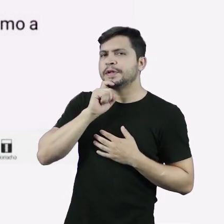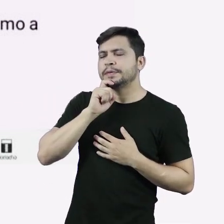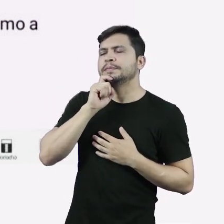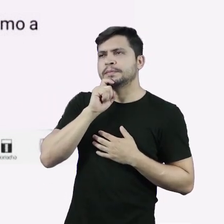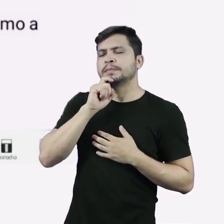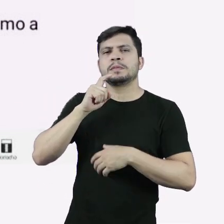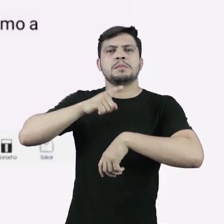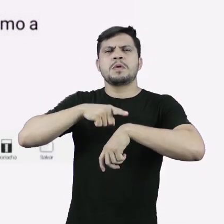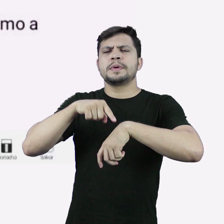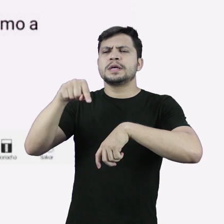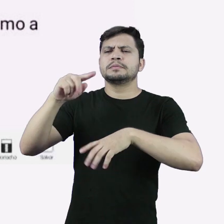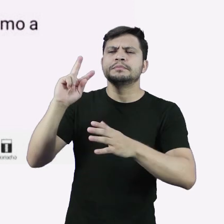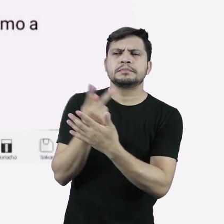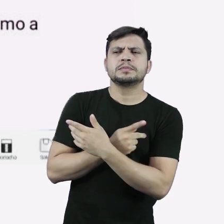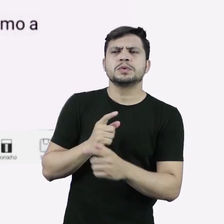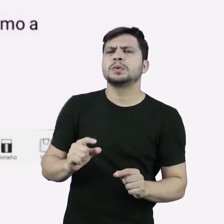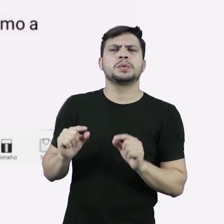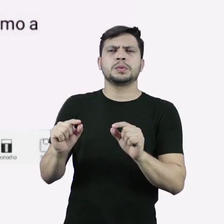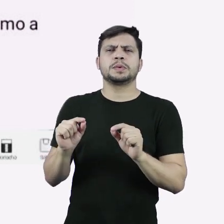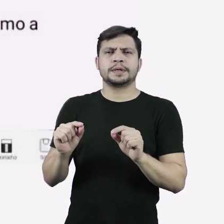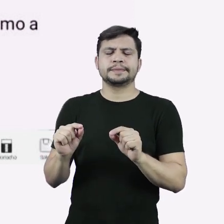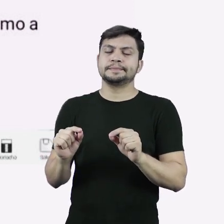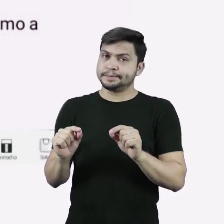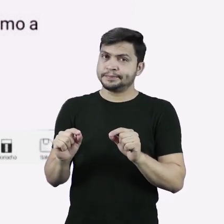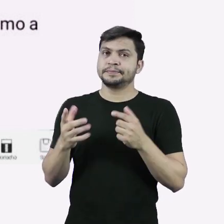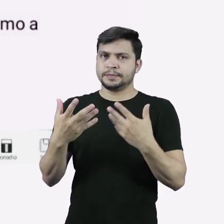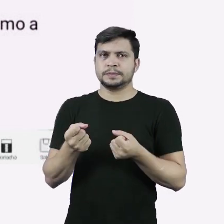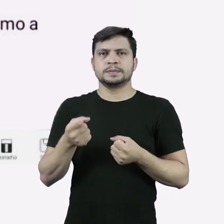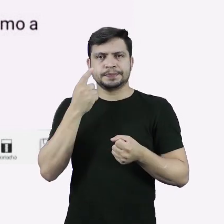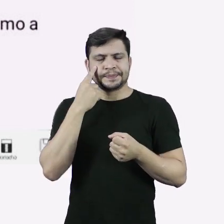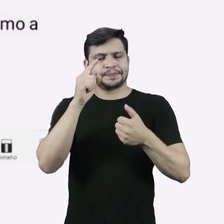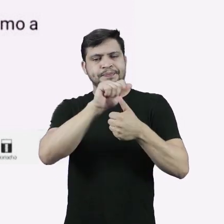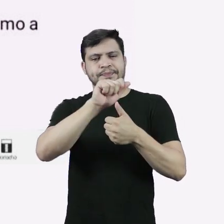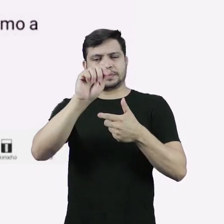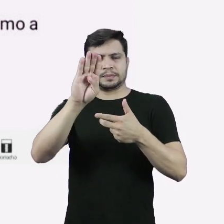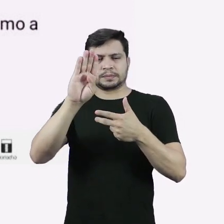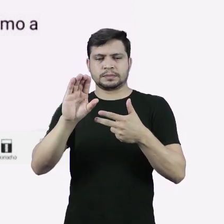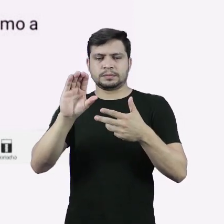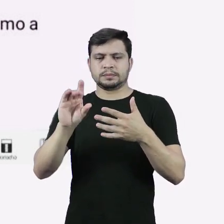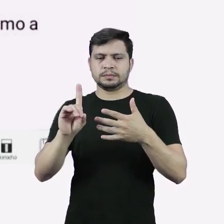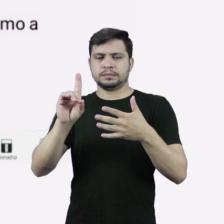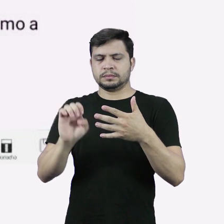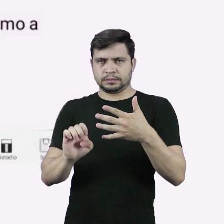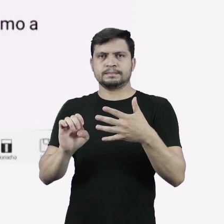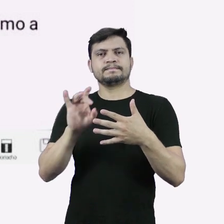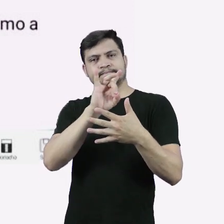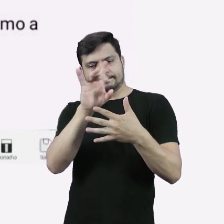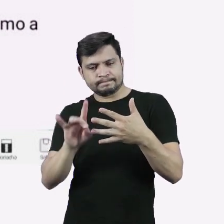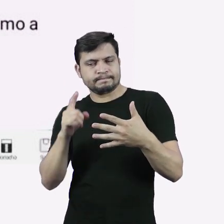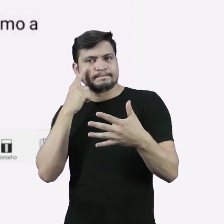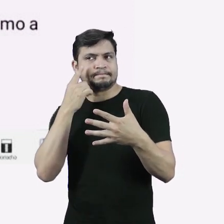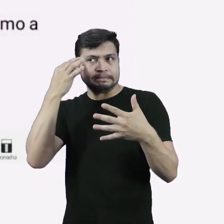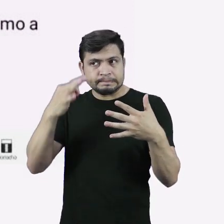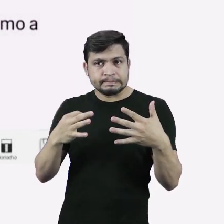houve. Vamos lá. Item por item, e aí a gente vai tentar a cada item encontrar qual é o erro ou se o item está perfeito para